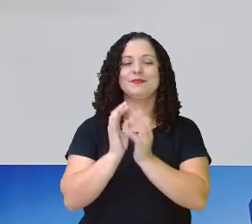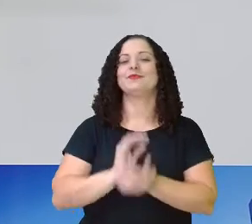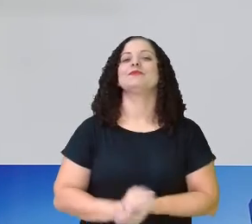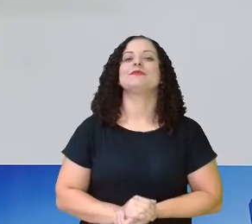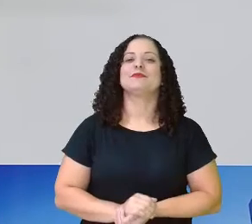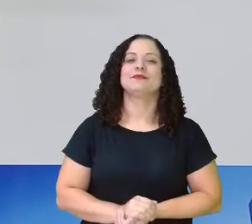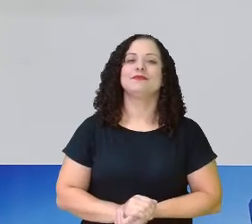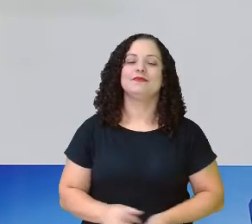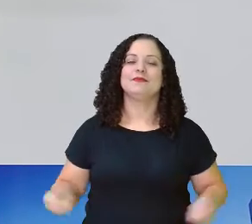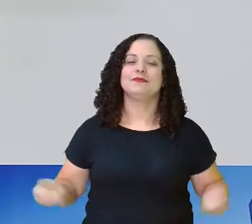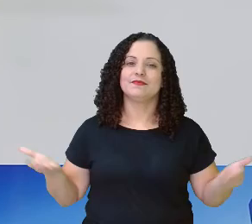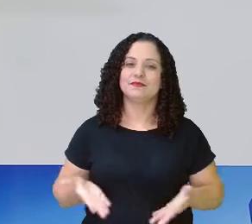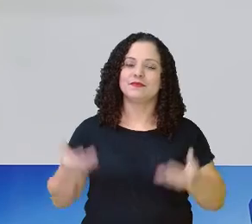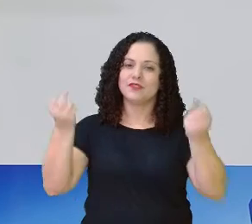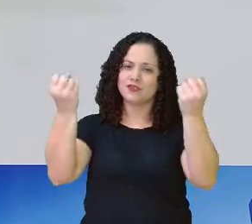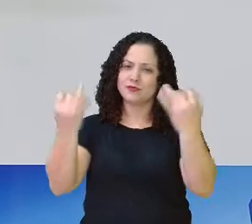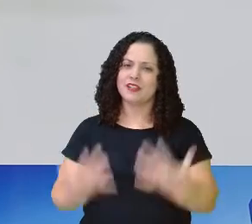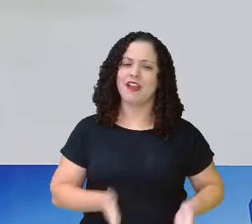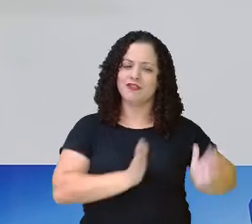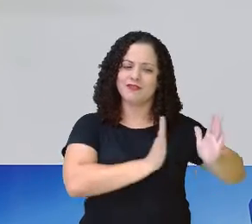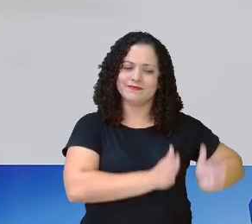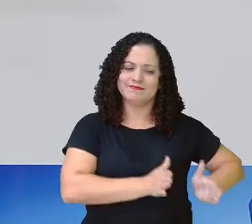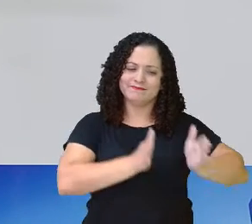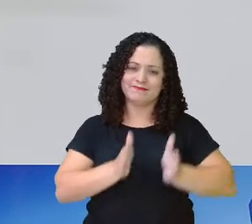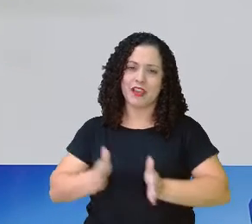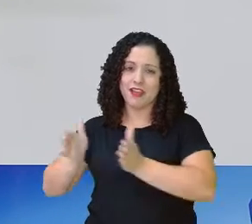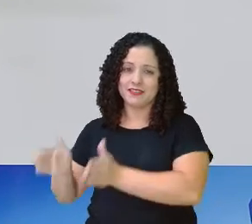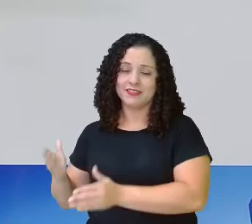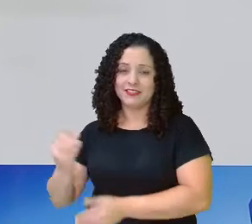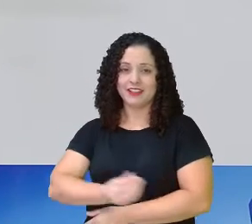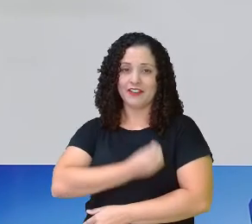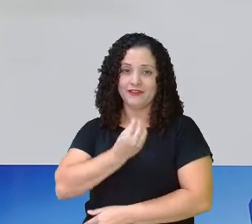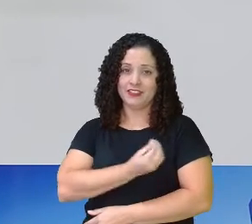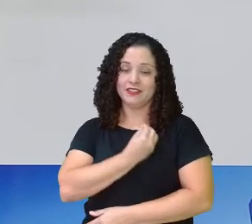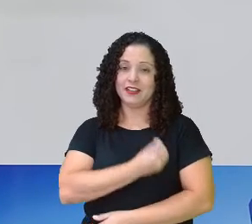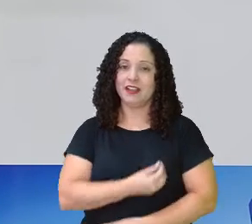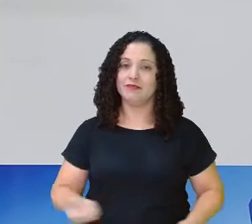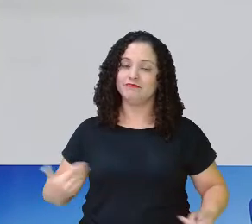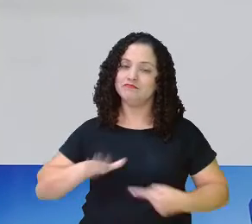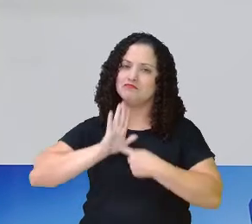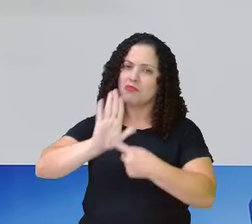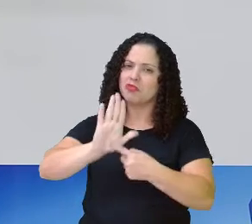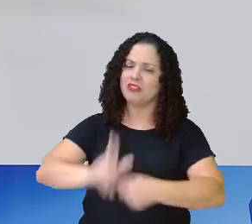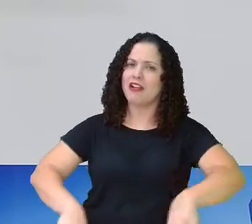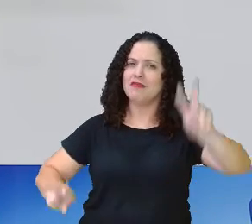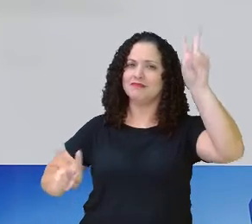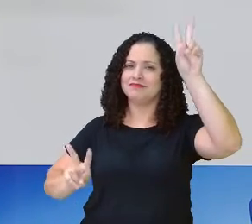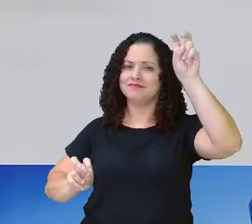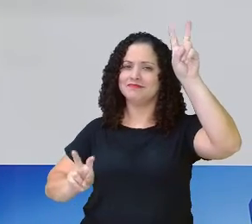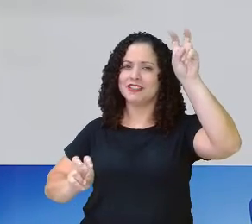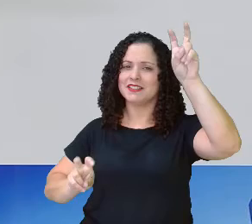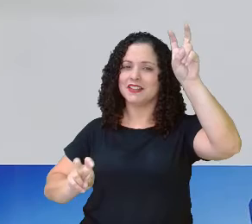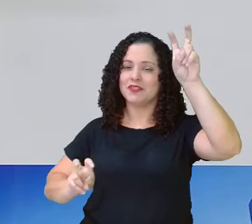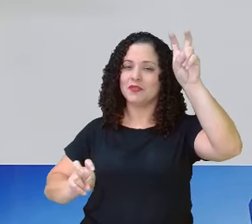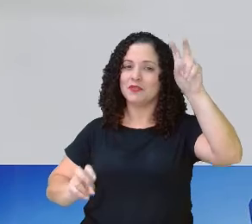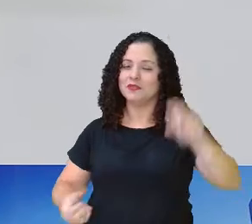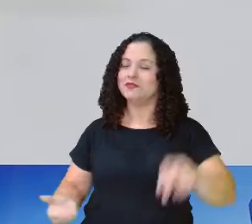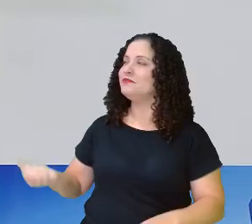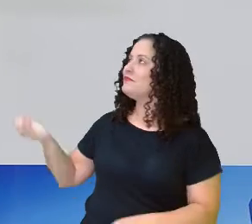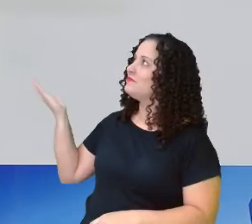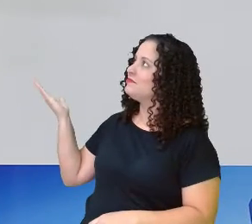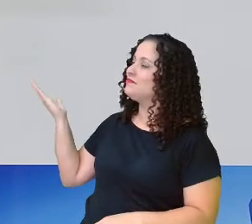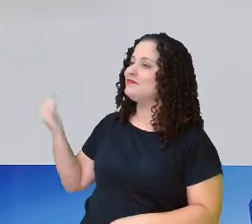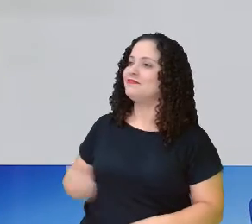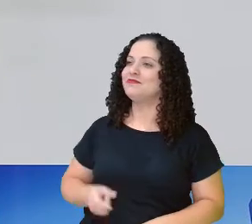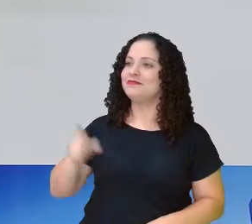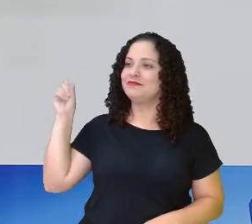das fases da vida, eu trago para vocês uma frase do nosso poeta Miró da Muribeca, que passou por uma nova